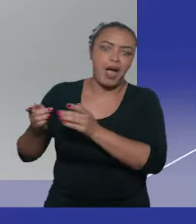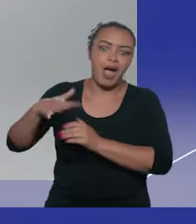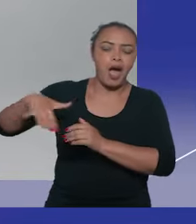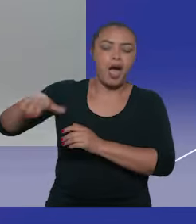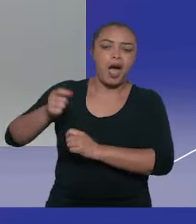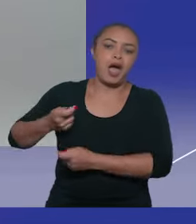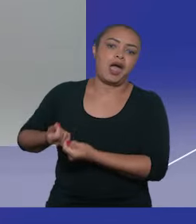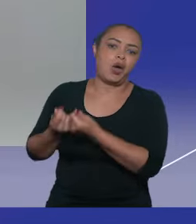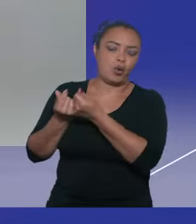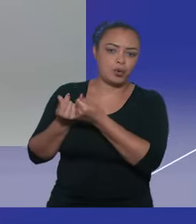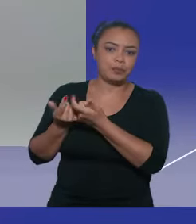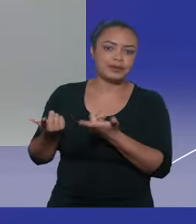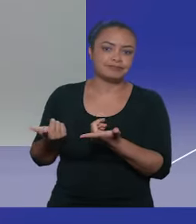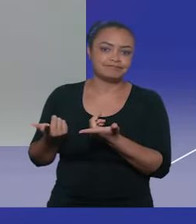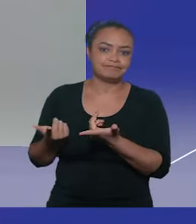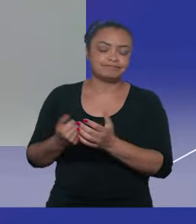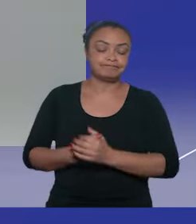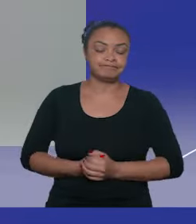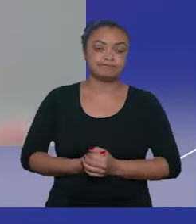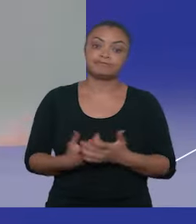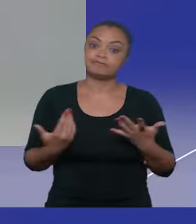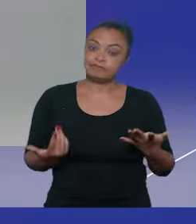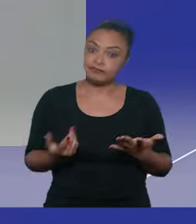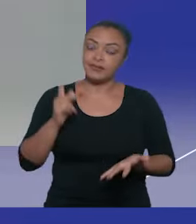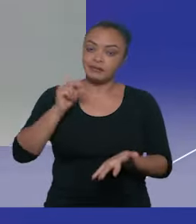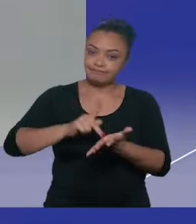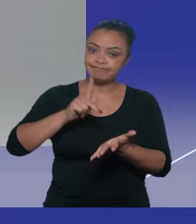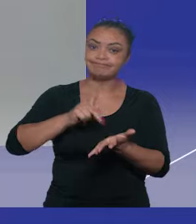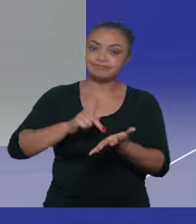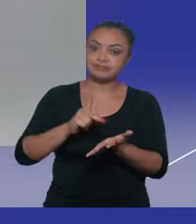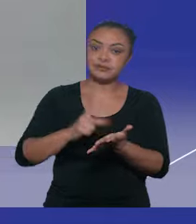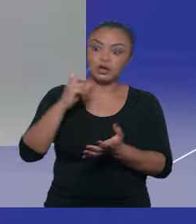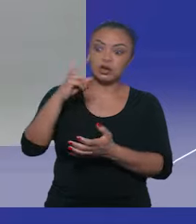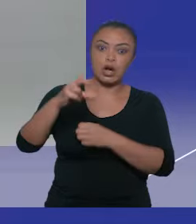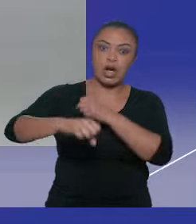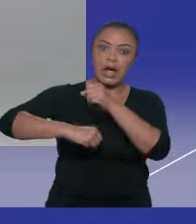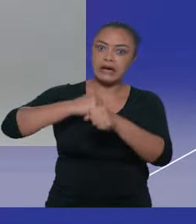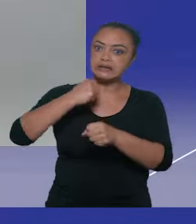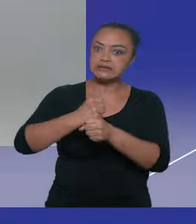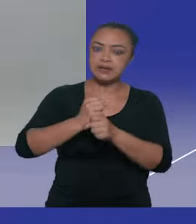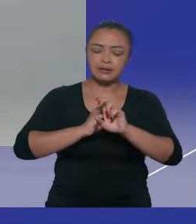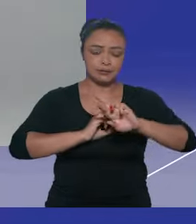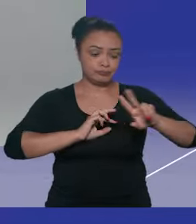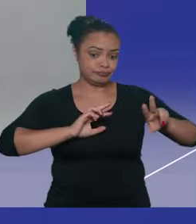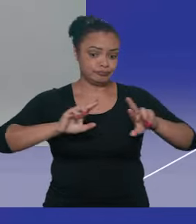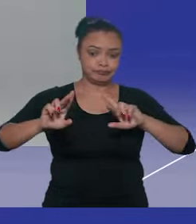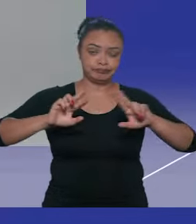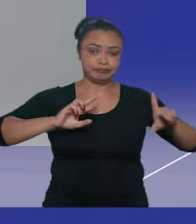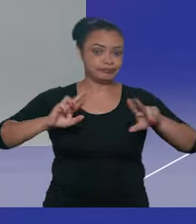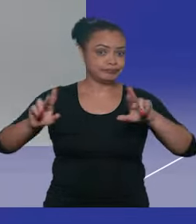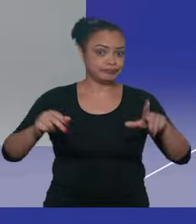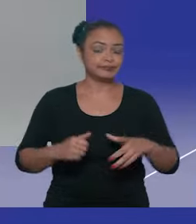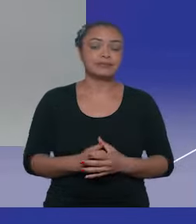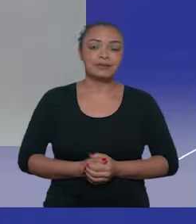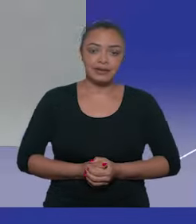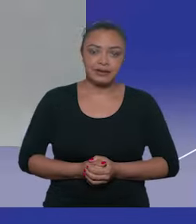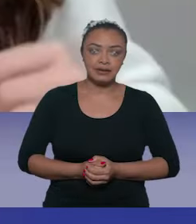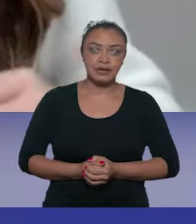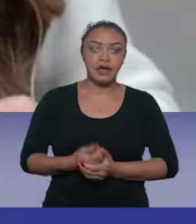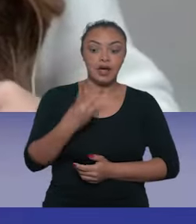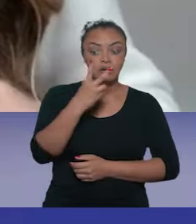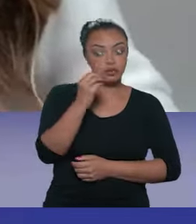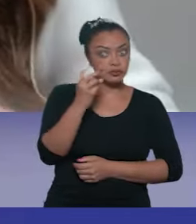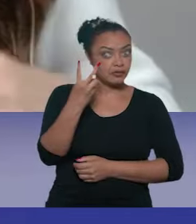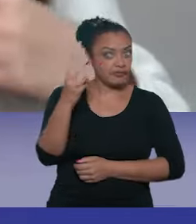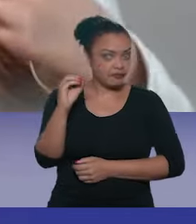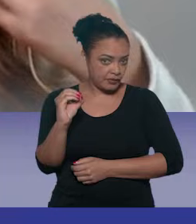novamente. Bom, esses 2 últimos anos foram cheios de eventos, de fato. Não teve nada de típico nesses 2 últimos anos.